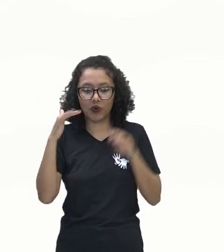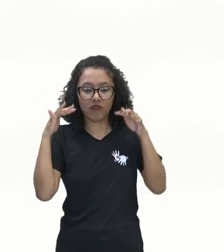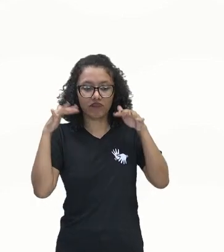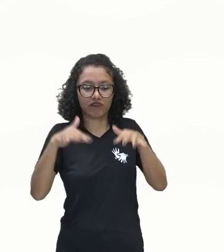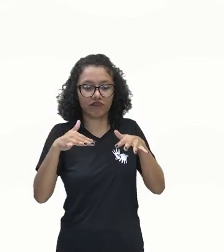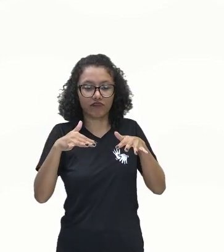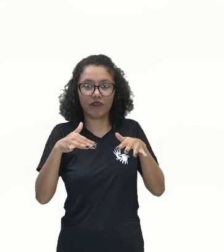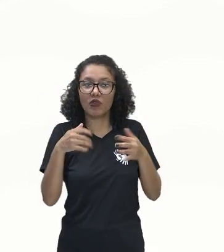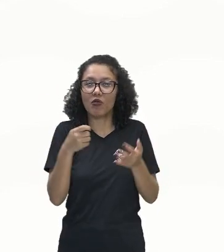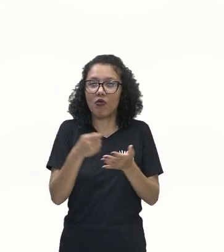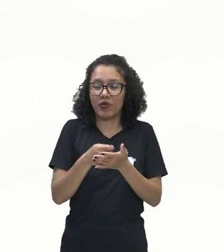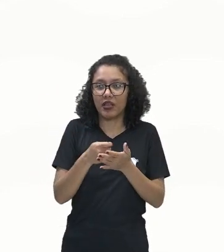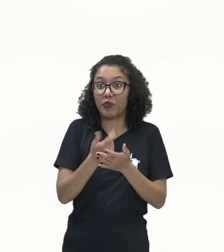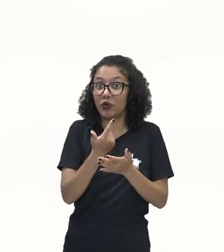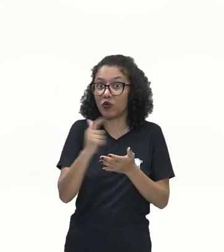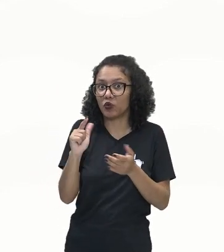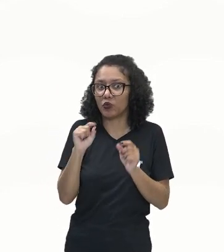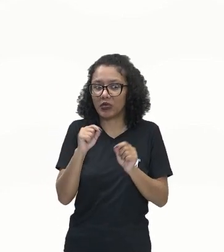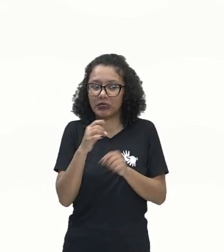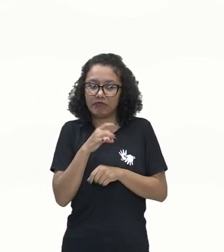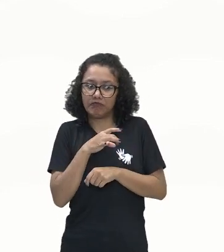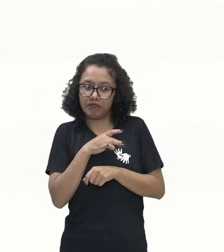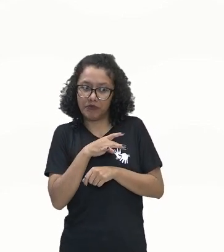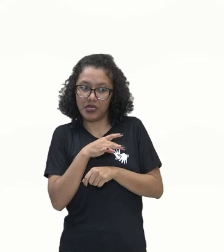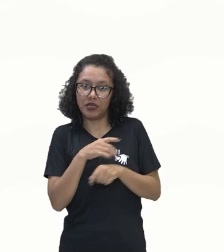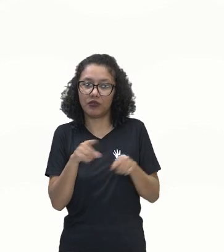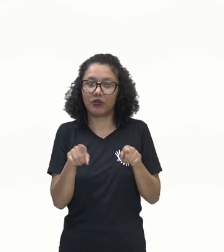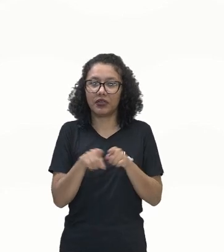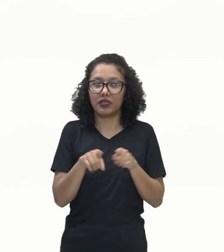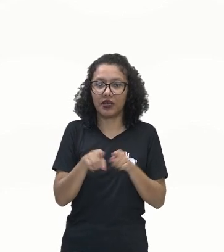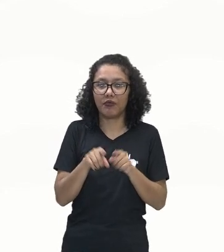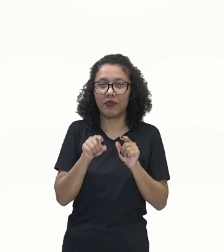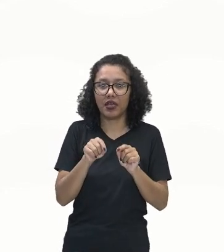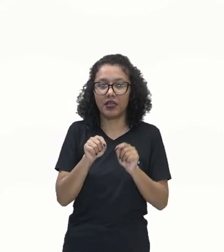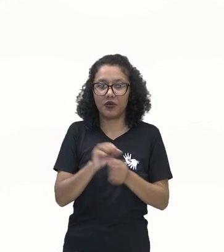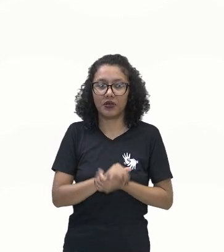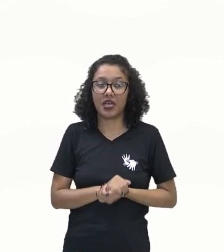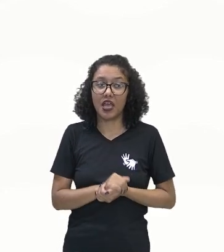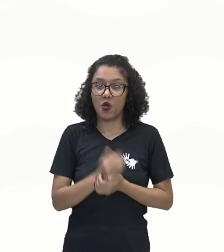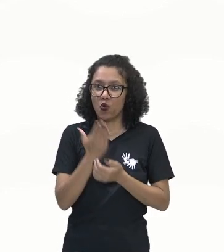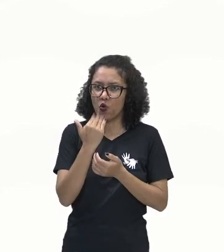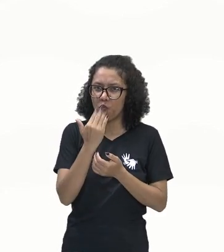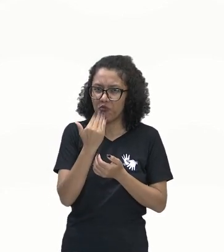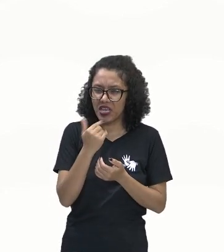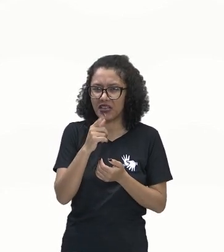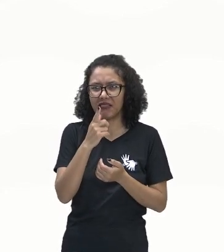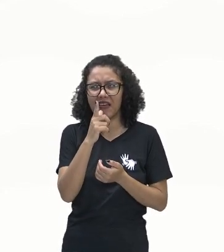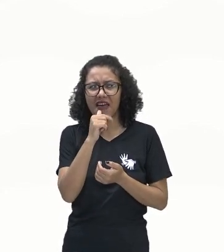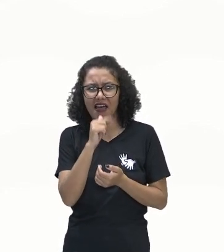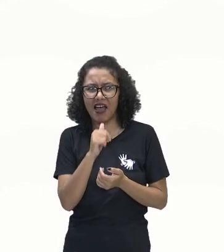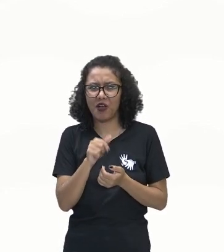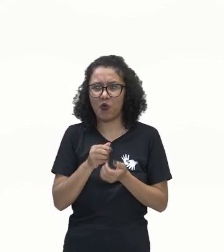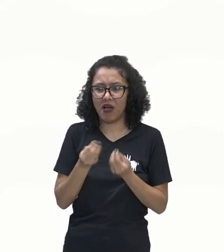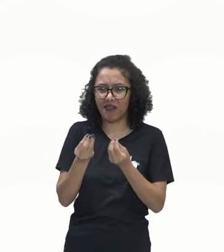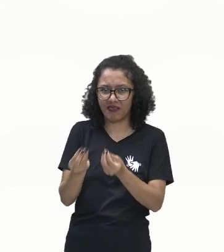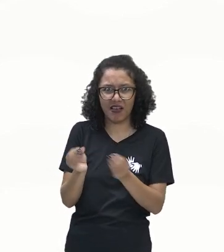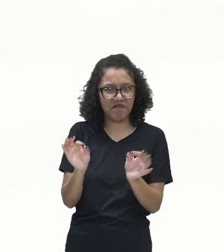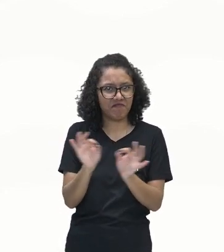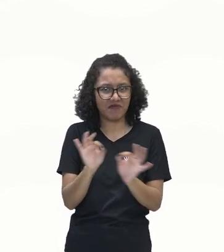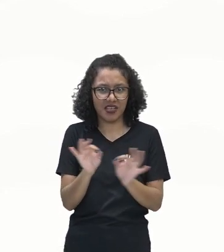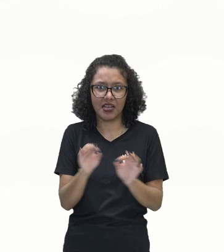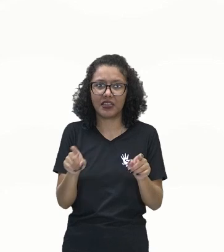escravizados e também para perpetrar a privação de alimentos e água. Também era empregada